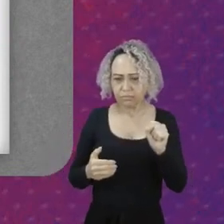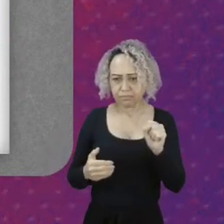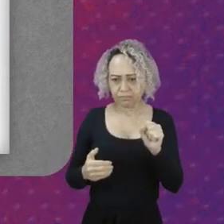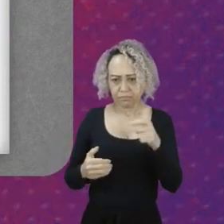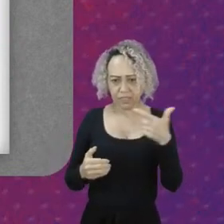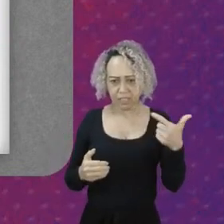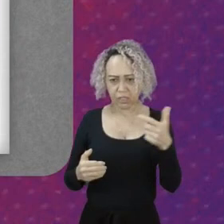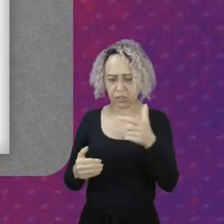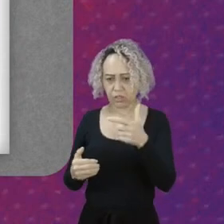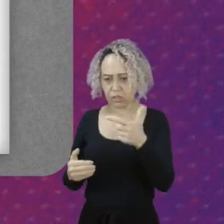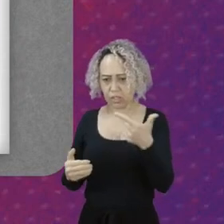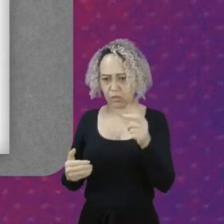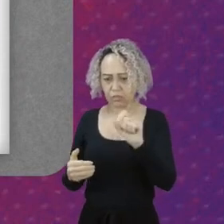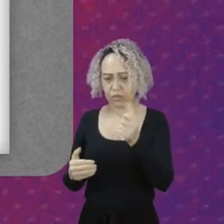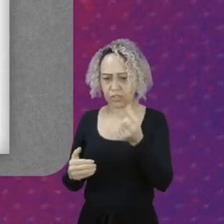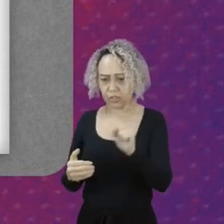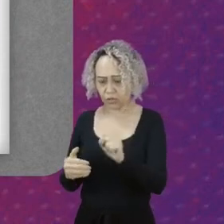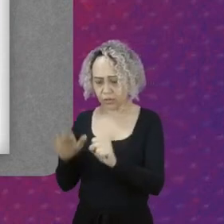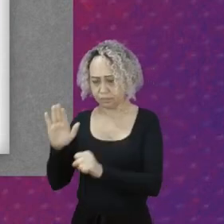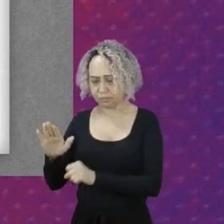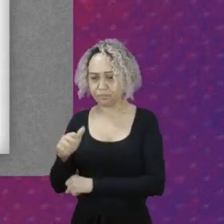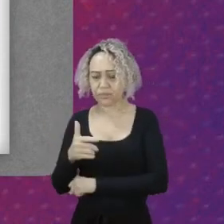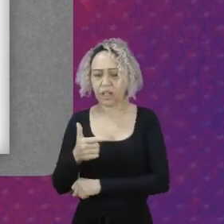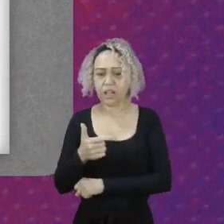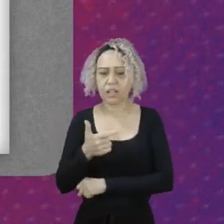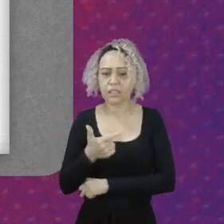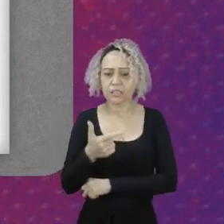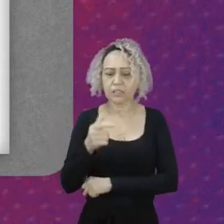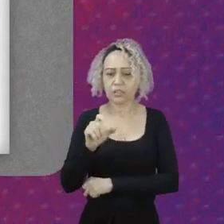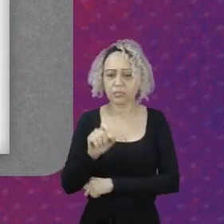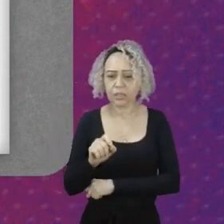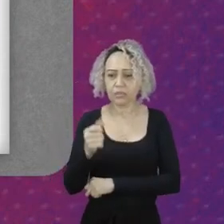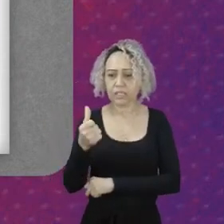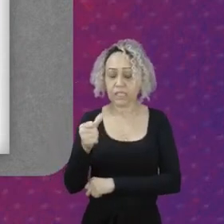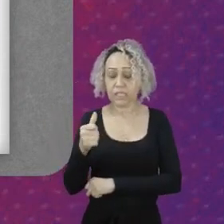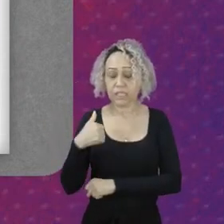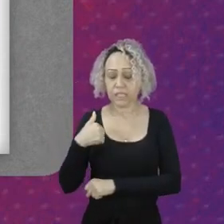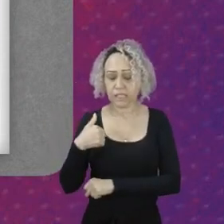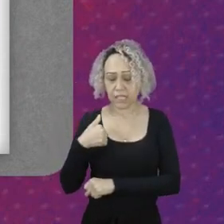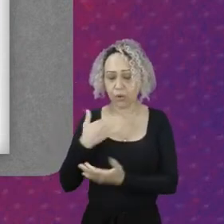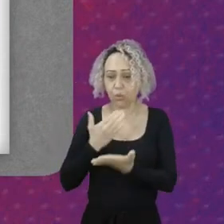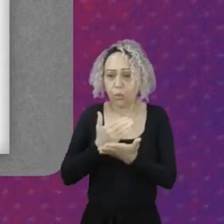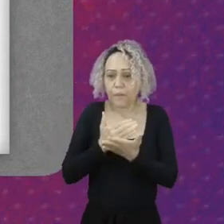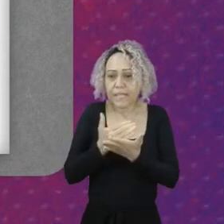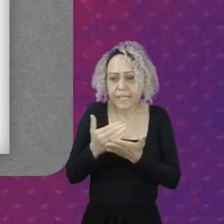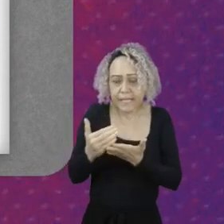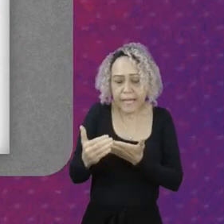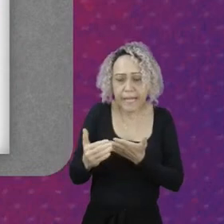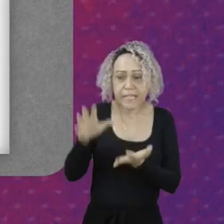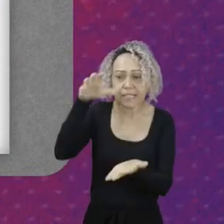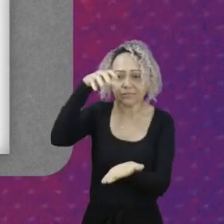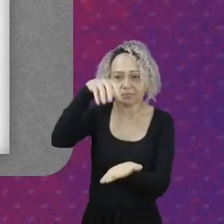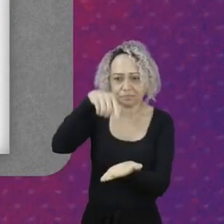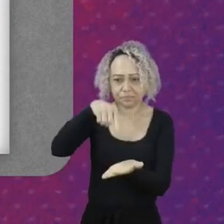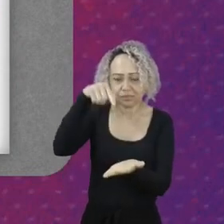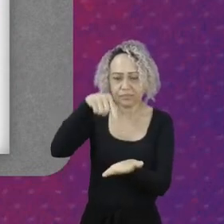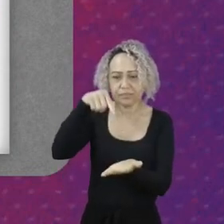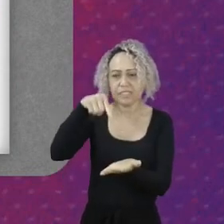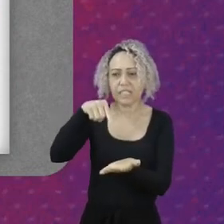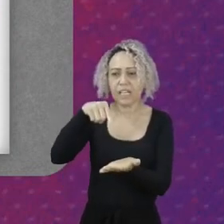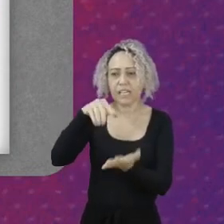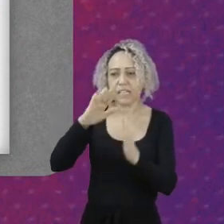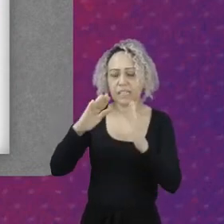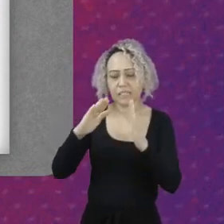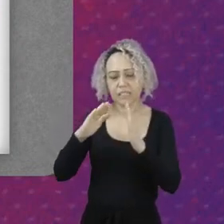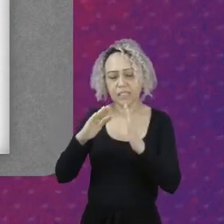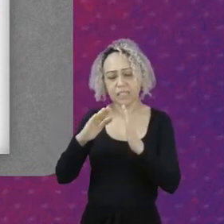advocacia feminista aqui em Maceió, e em 2018, a gente resolveu transformar esse escritório jurídico num projeto